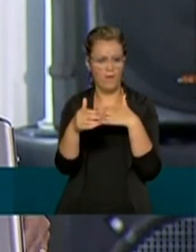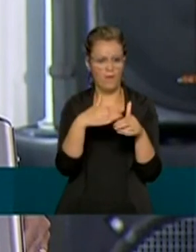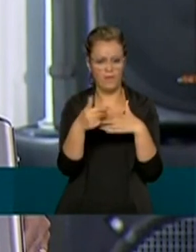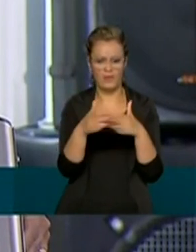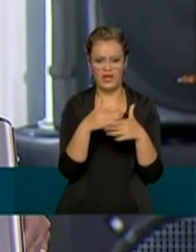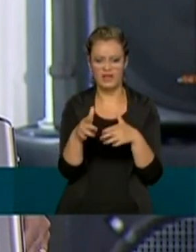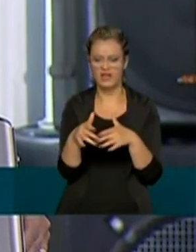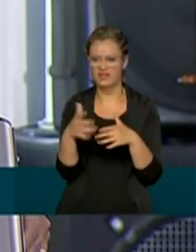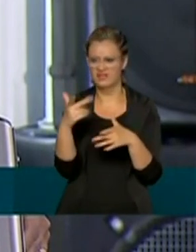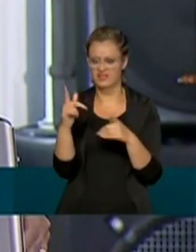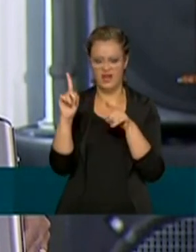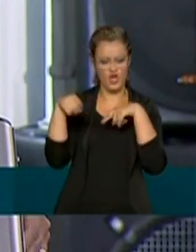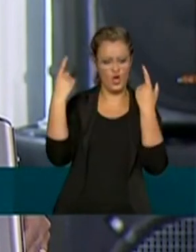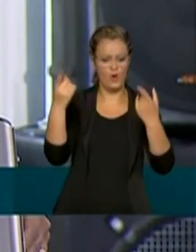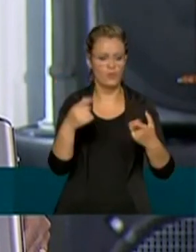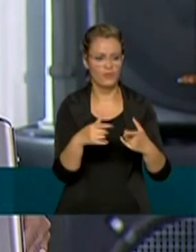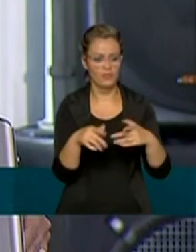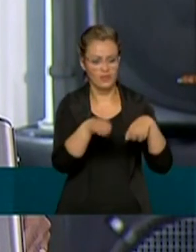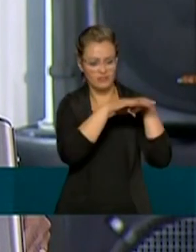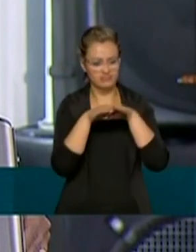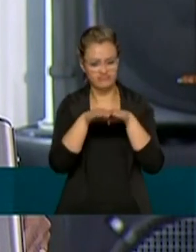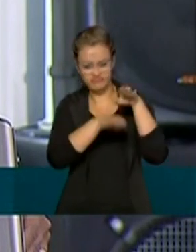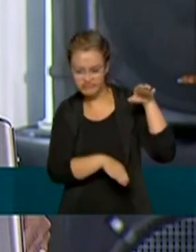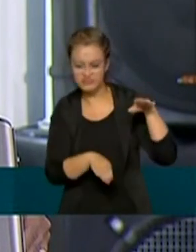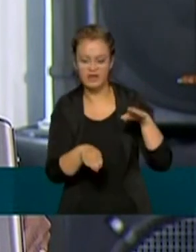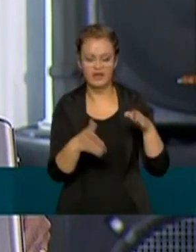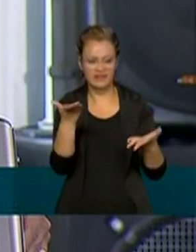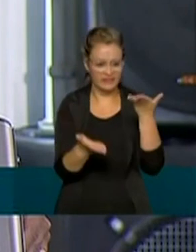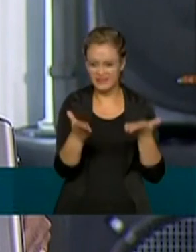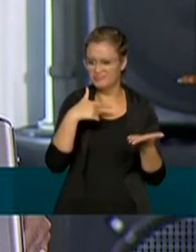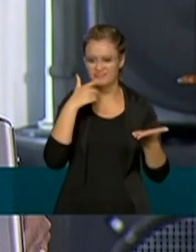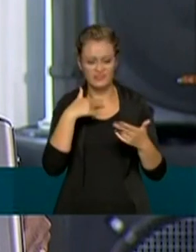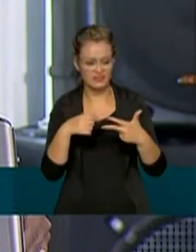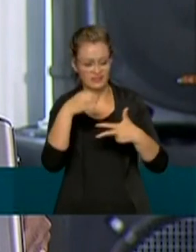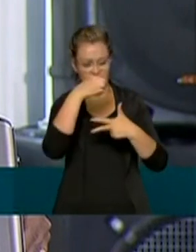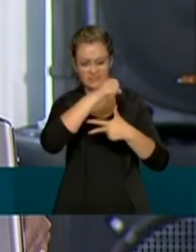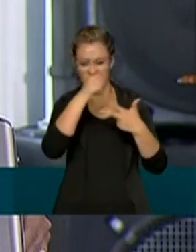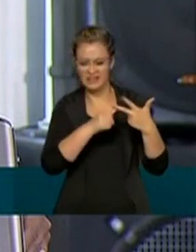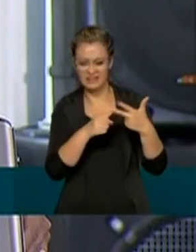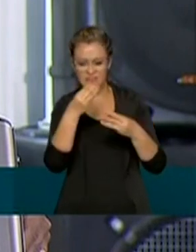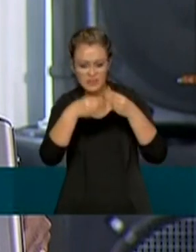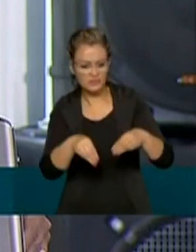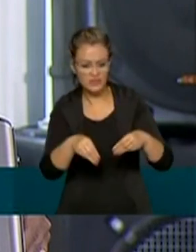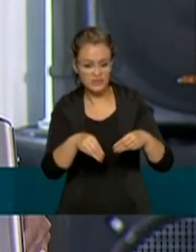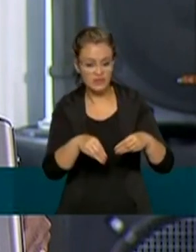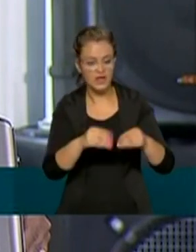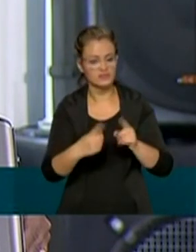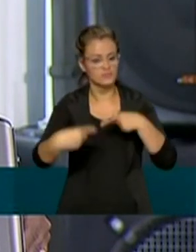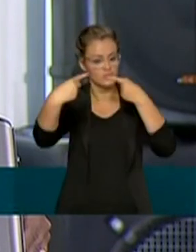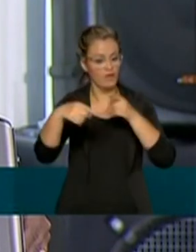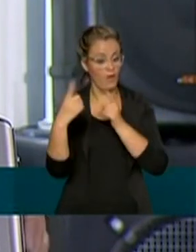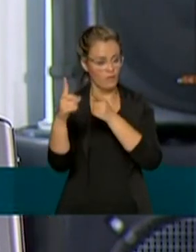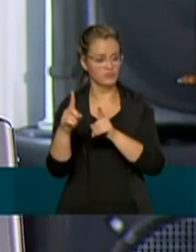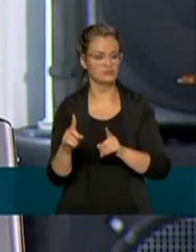de desestabilização institucional que altere o equilíbrio entre os poderes e prejudique a